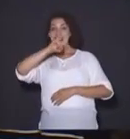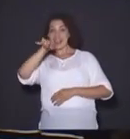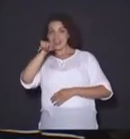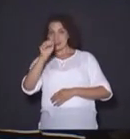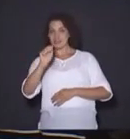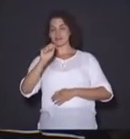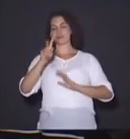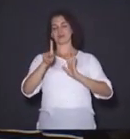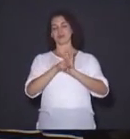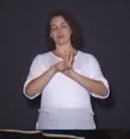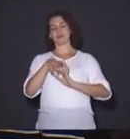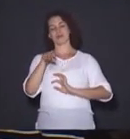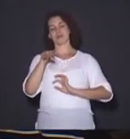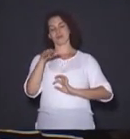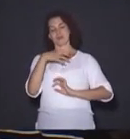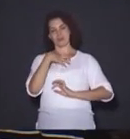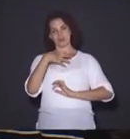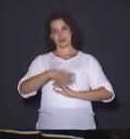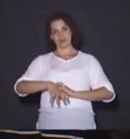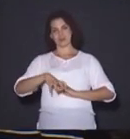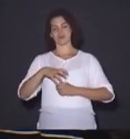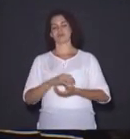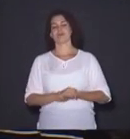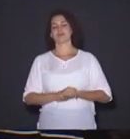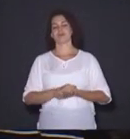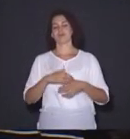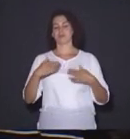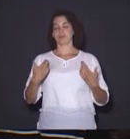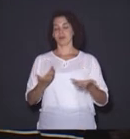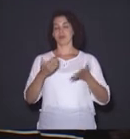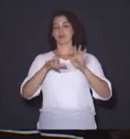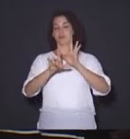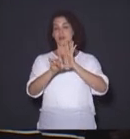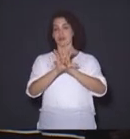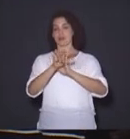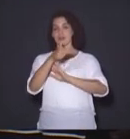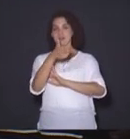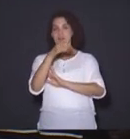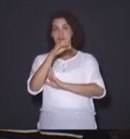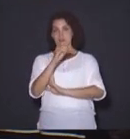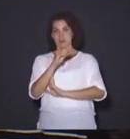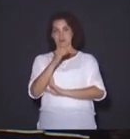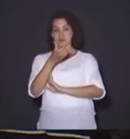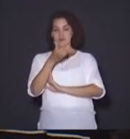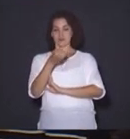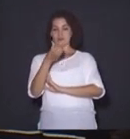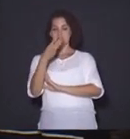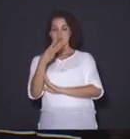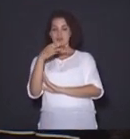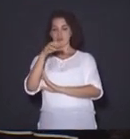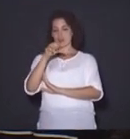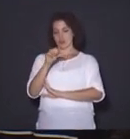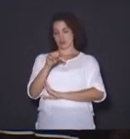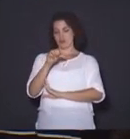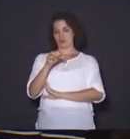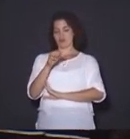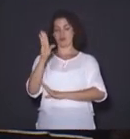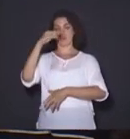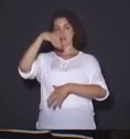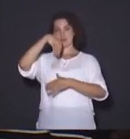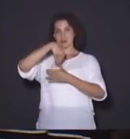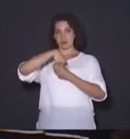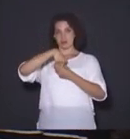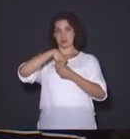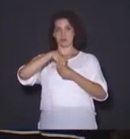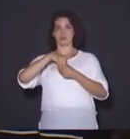e com relação à efe a atividade da lei 10 mil 10.639 na rede existe aí um